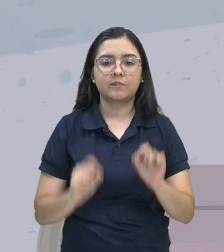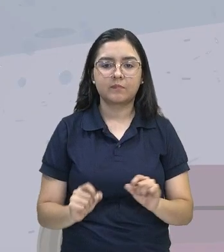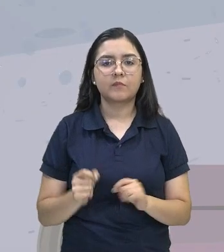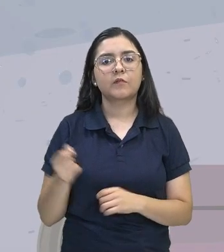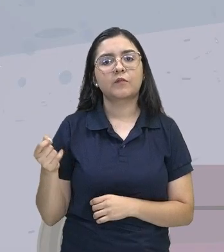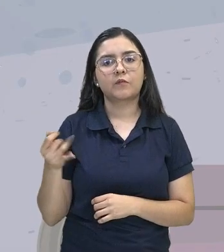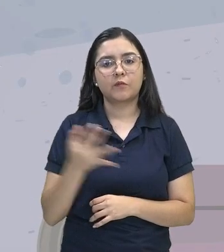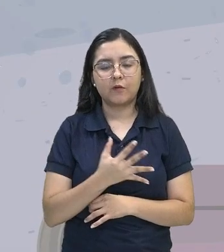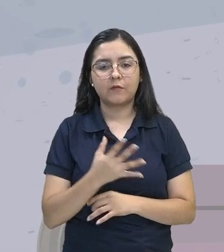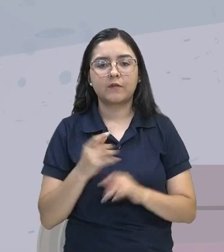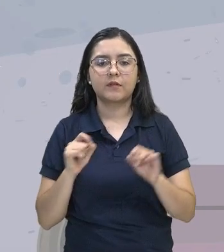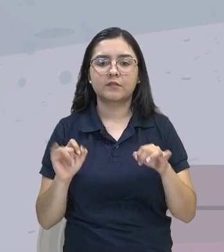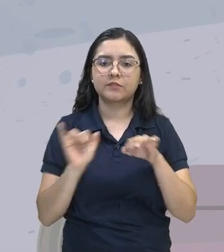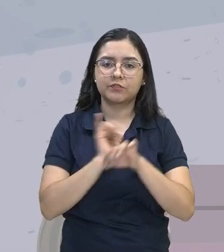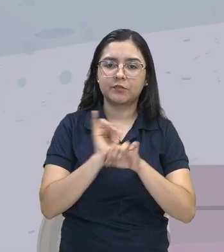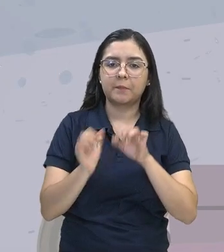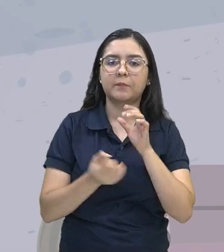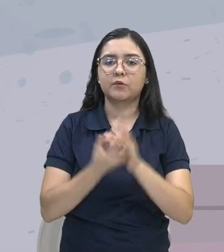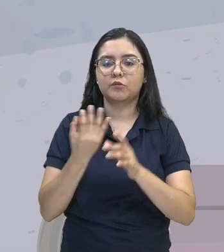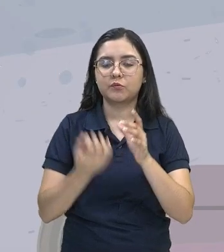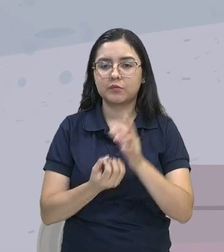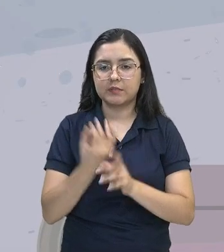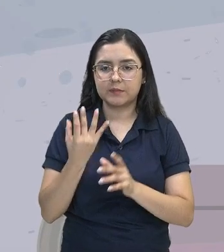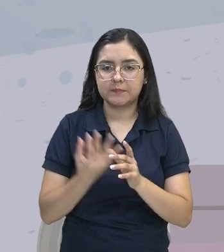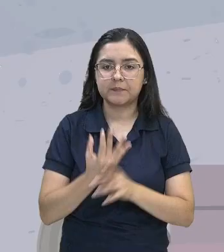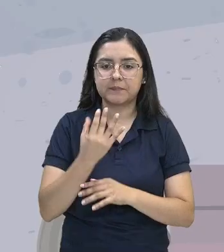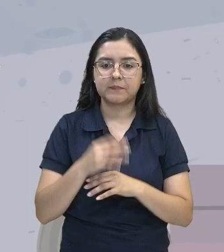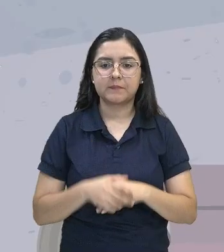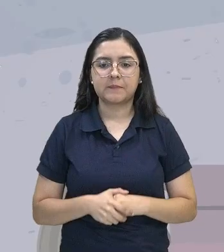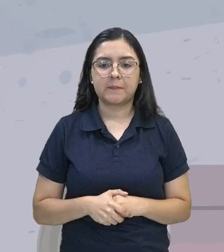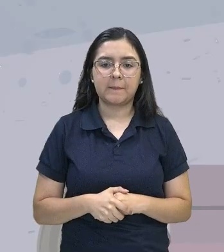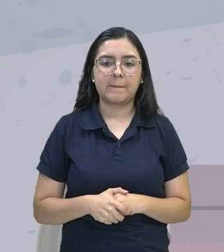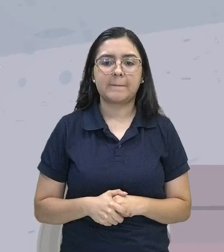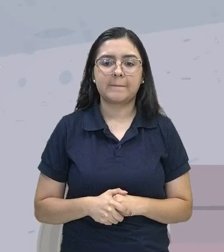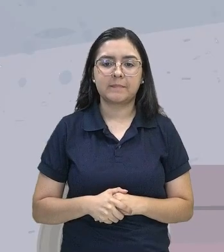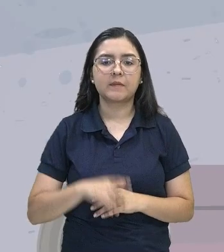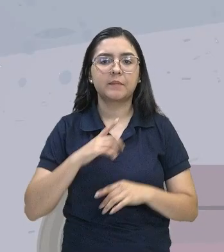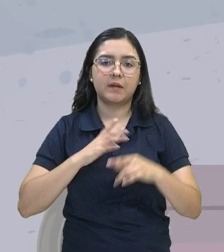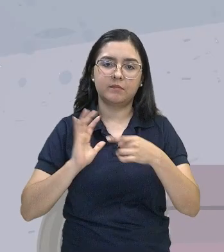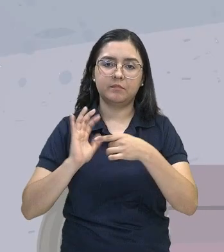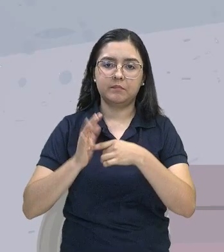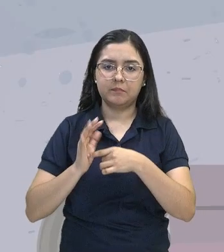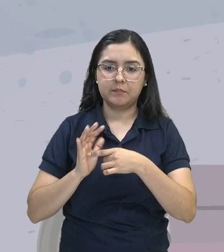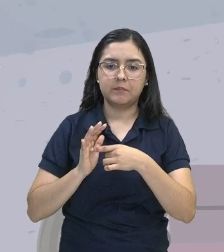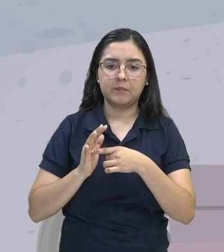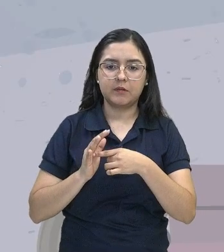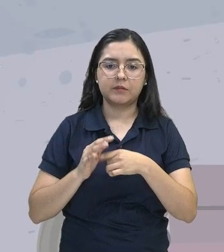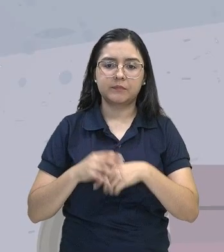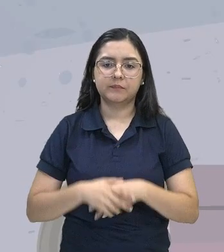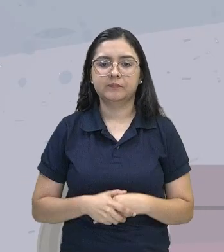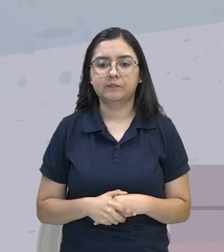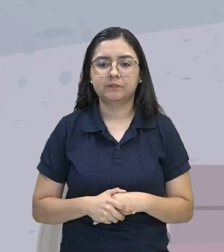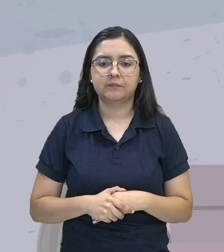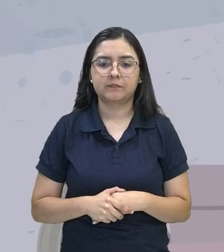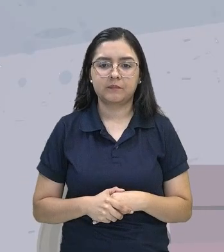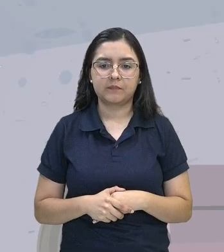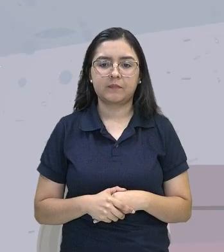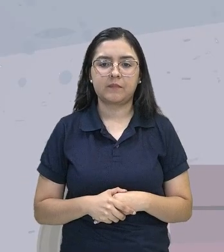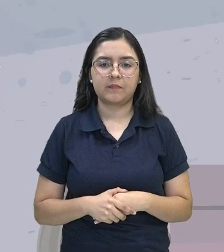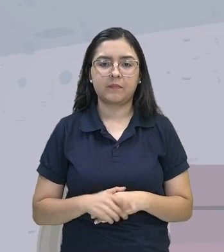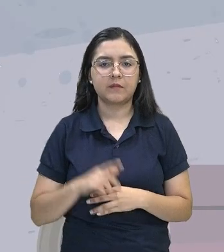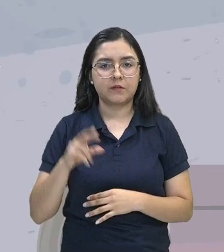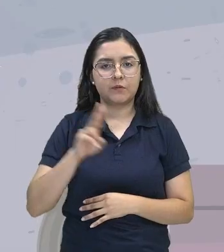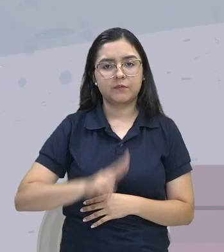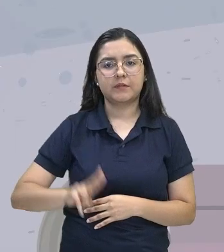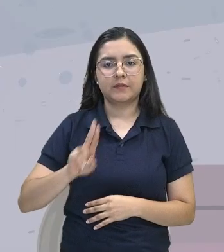jeito de se gerar energia para, basicamente, fazer com que o maquinário seja, basicamente,